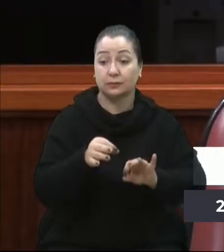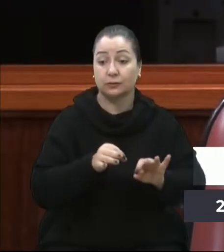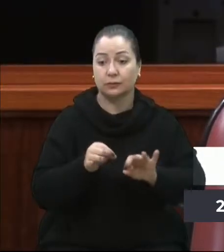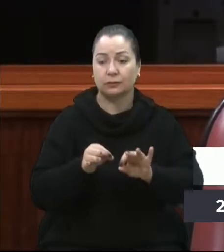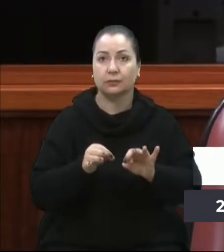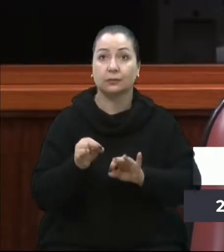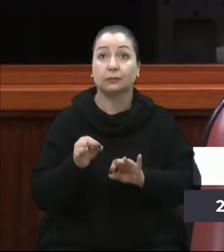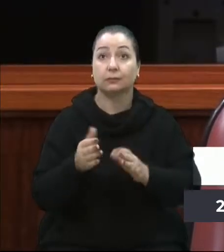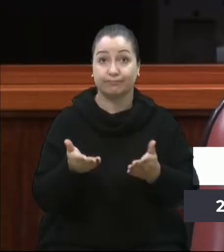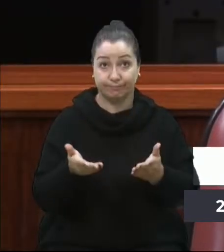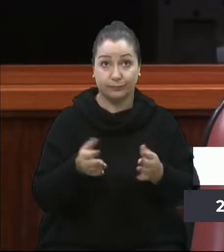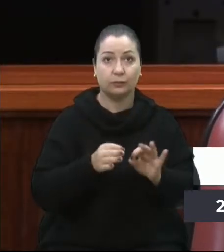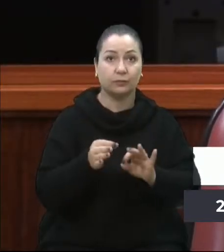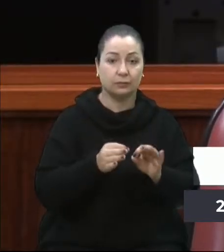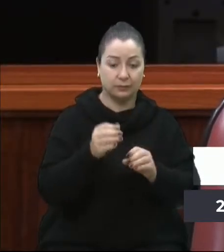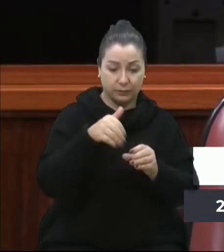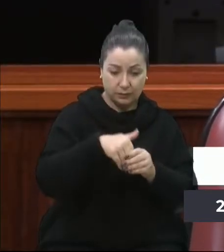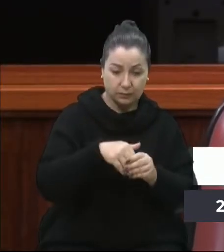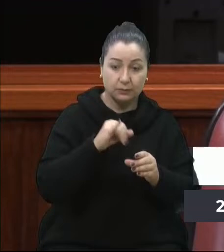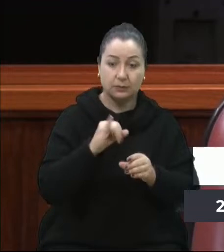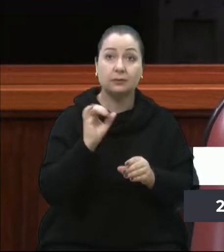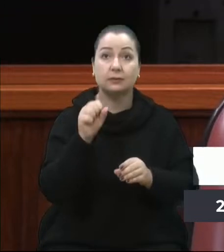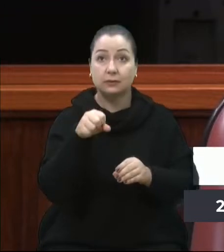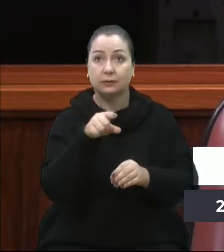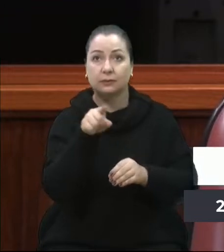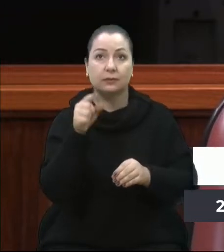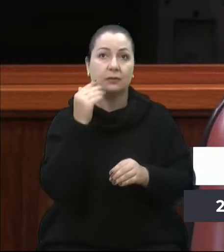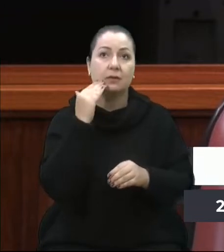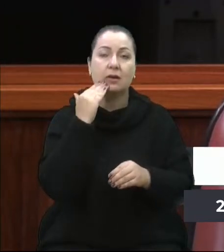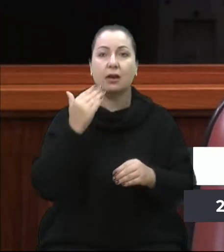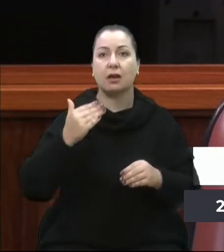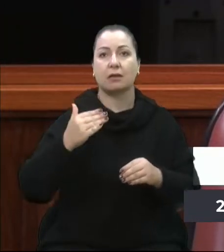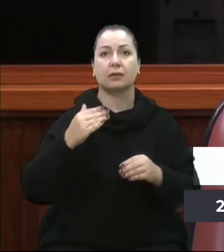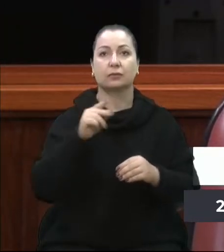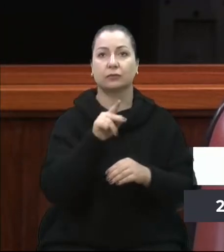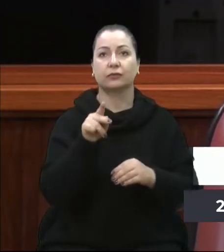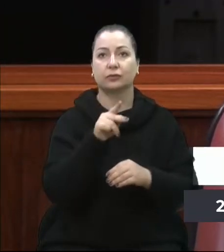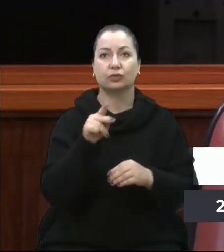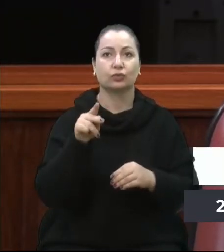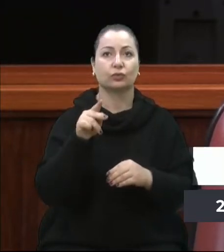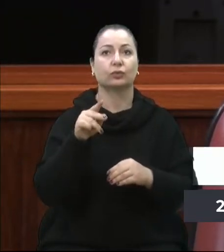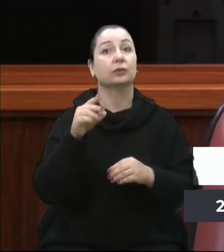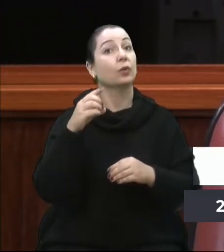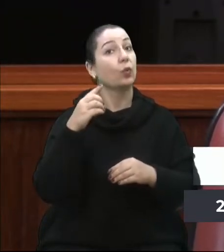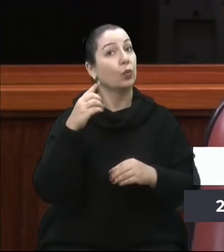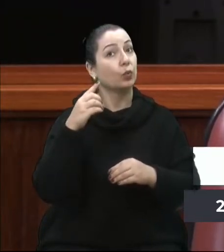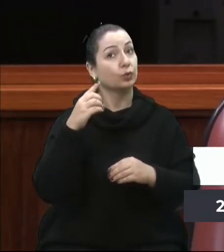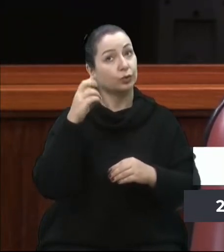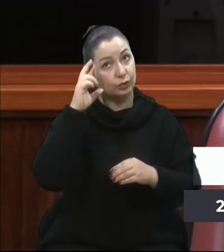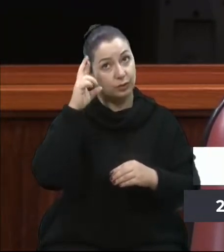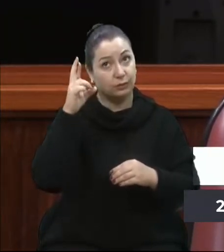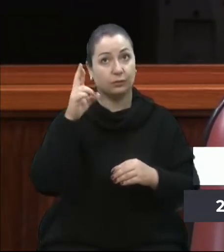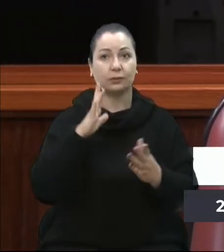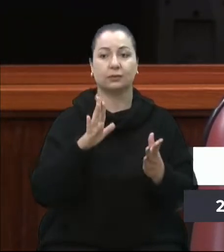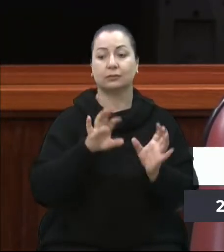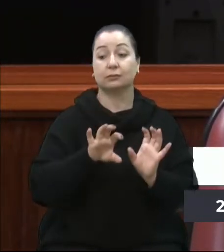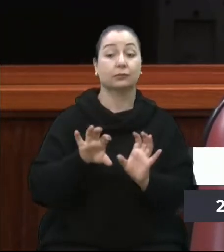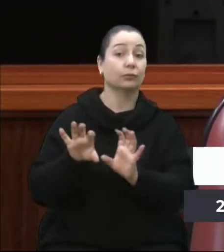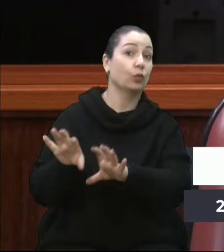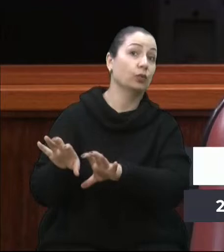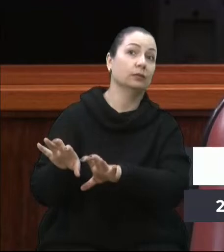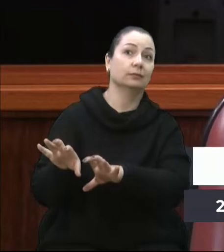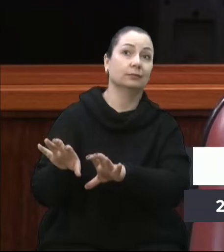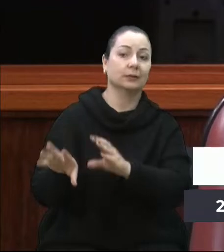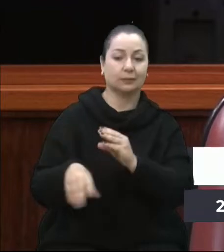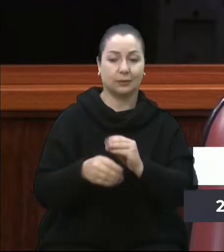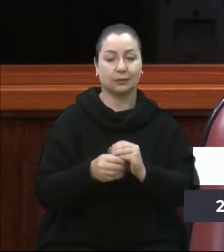votado. Se sim, vocês sabem que os professores, os diretores, que são os mais interessados, são contra essa emenda.